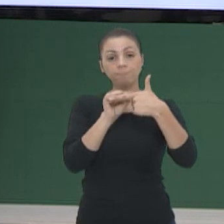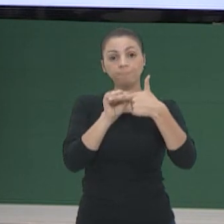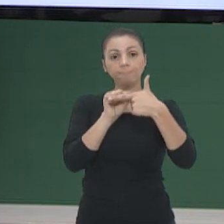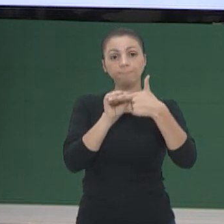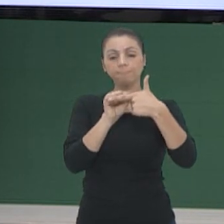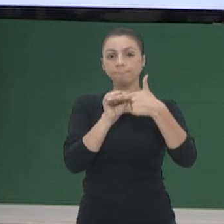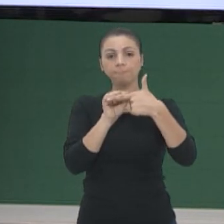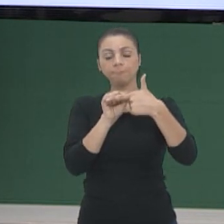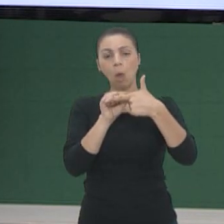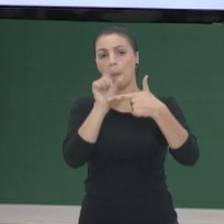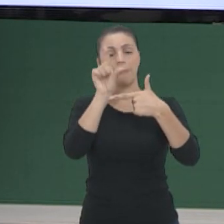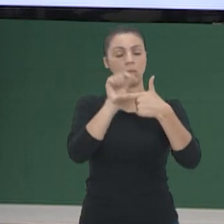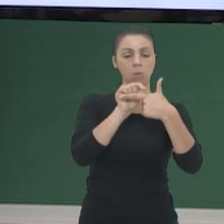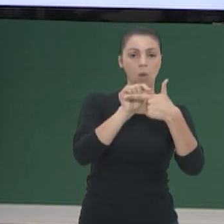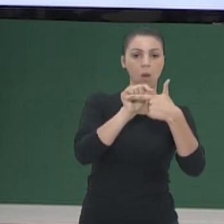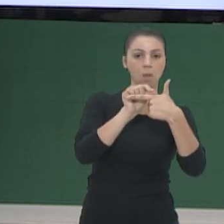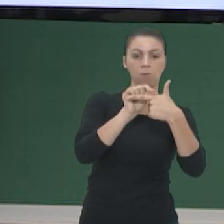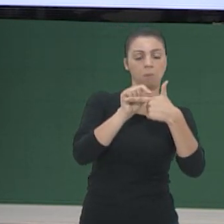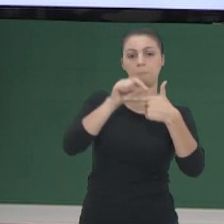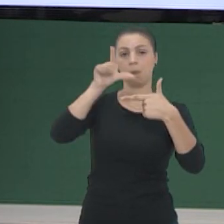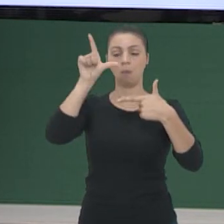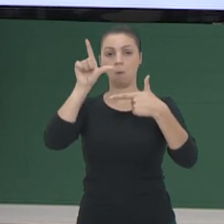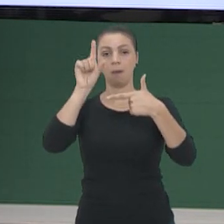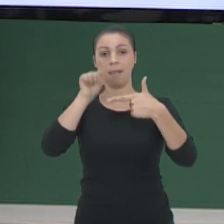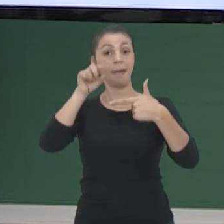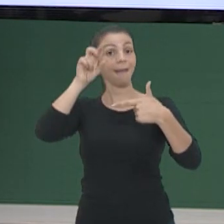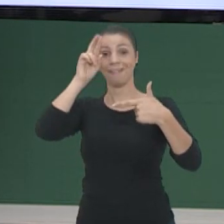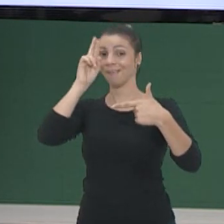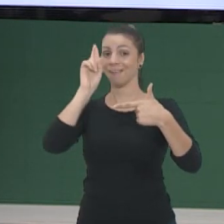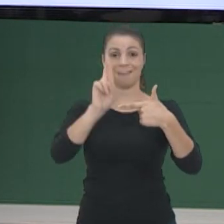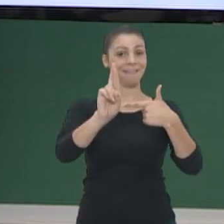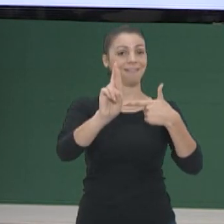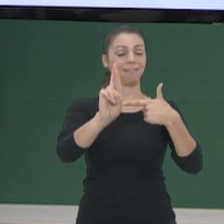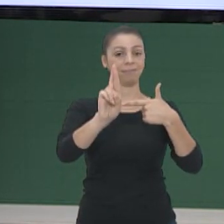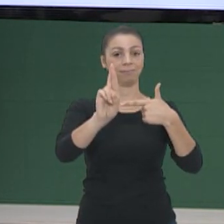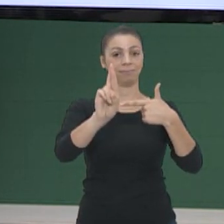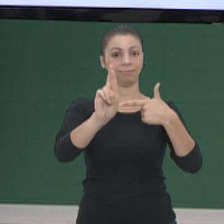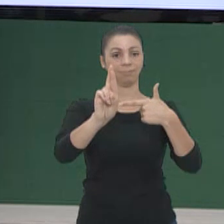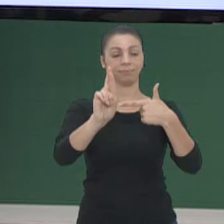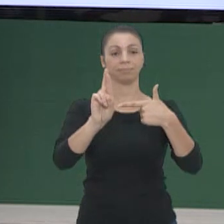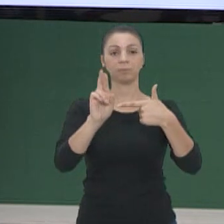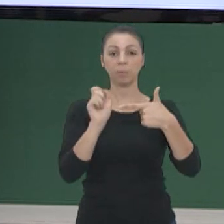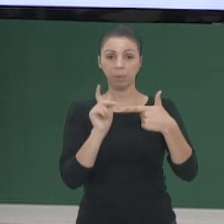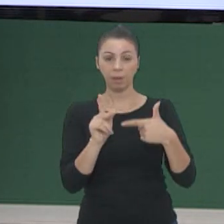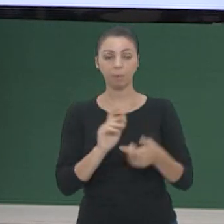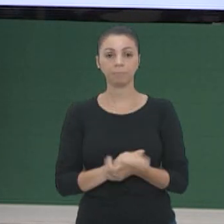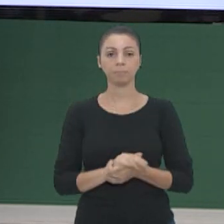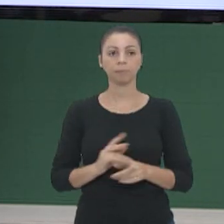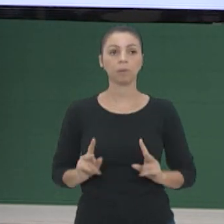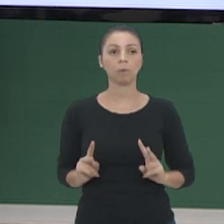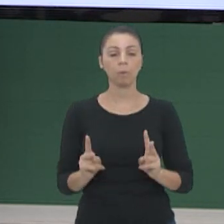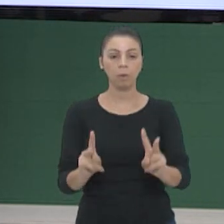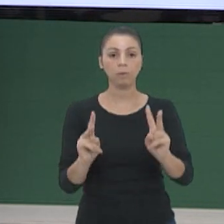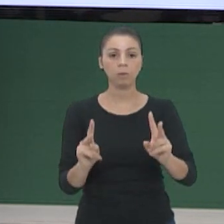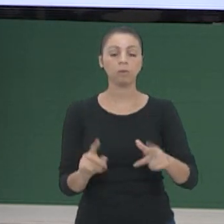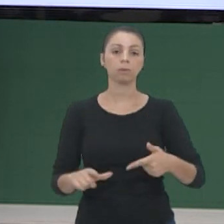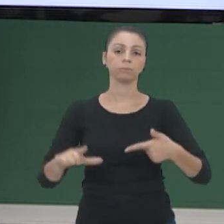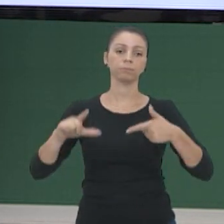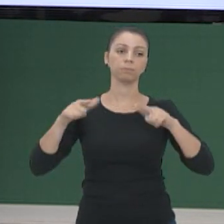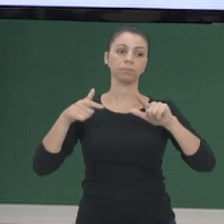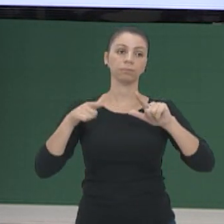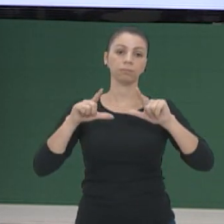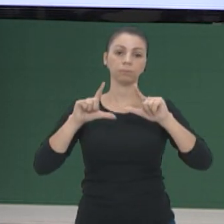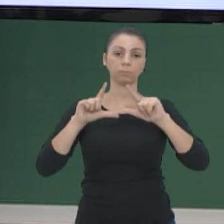menor que 90. Ele é um ângulo reto. Joia? Continuando, conforme o desenho do triângulo,